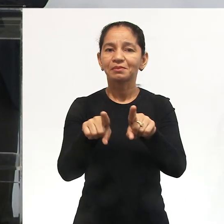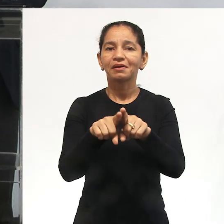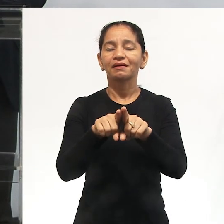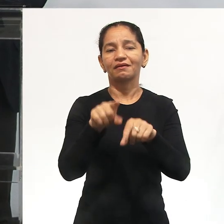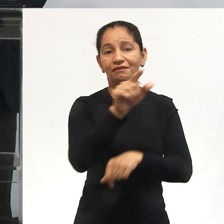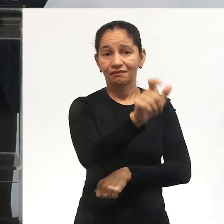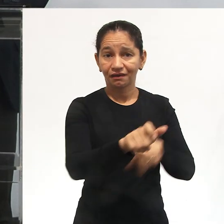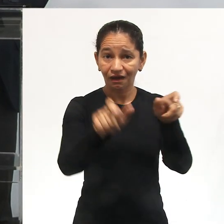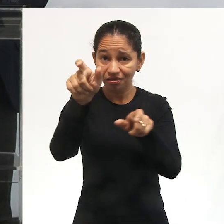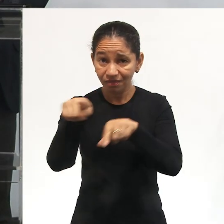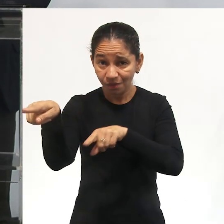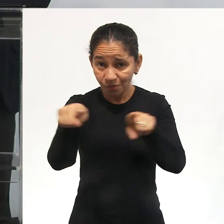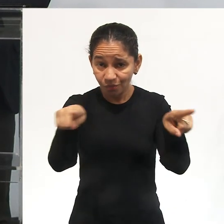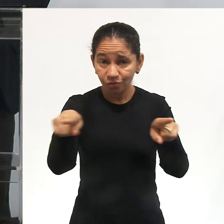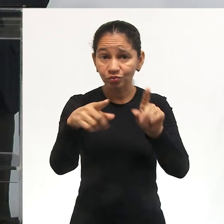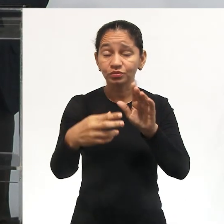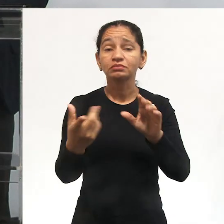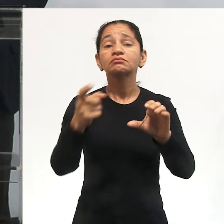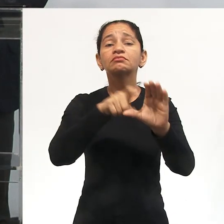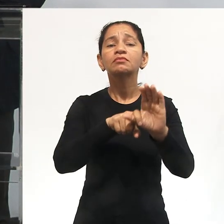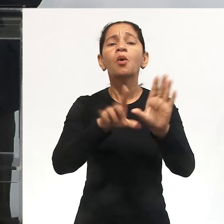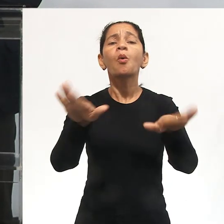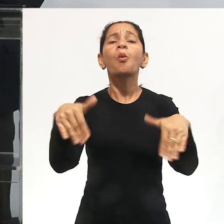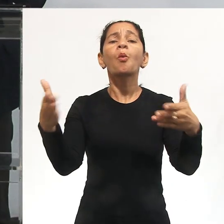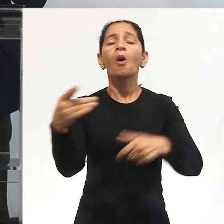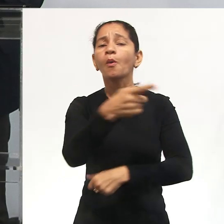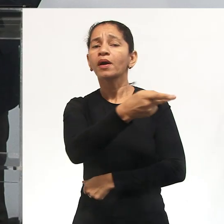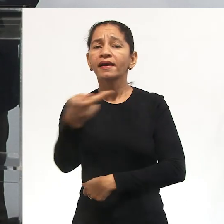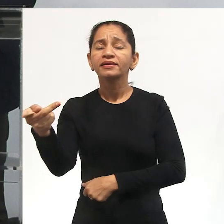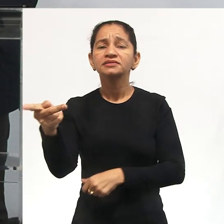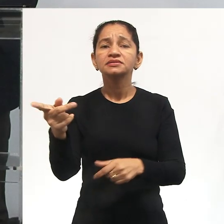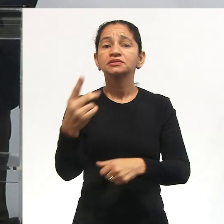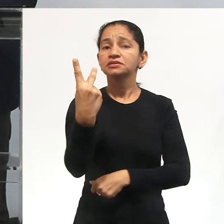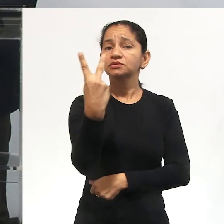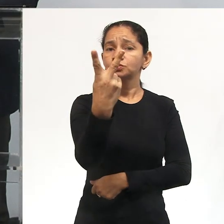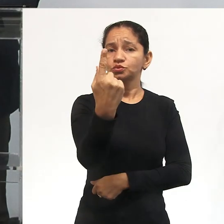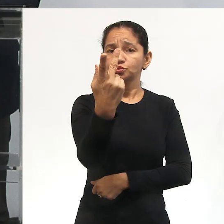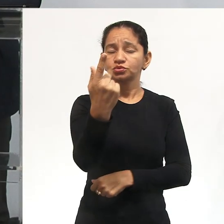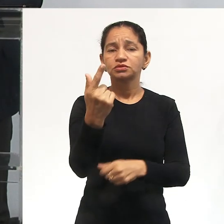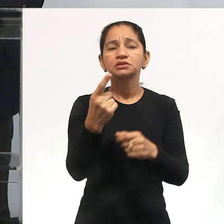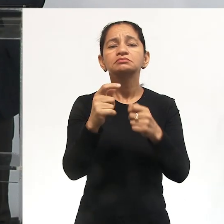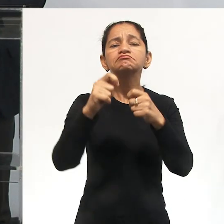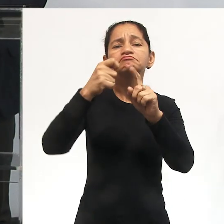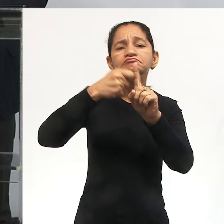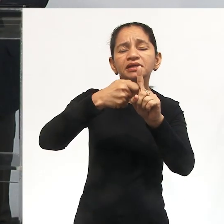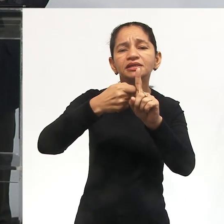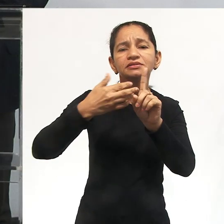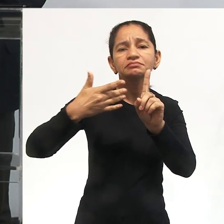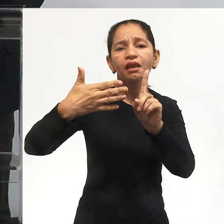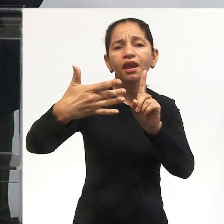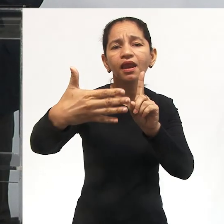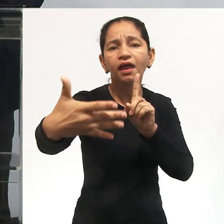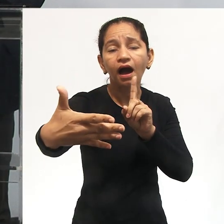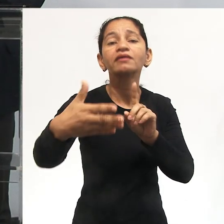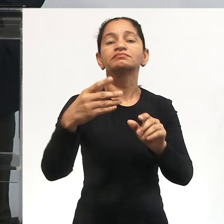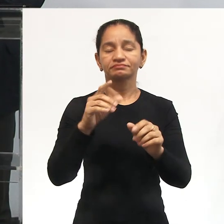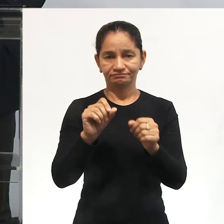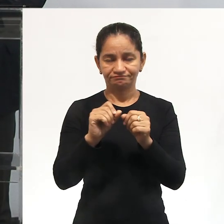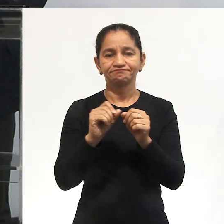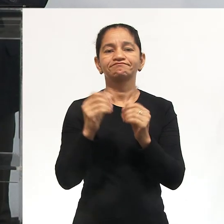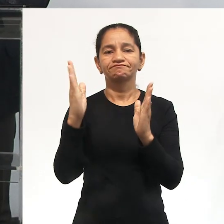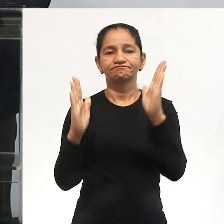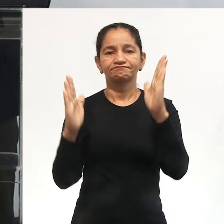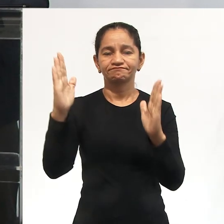fornecedor e o órgão que está vinculado a este preço naquele período de 12 meses, prorrogável por mais 12. Essa ata de registro de